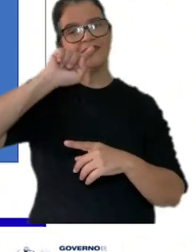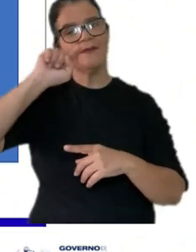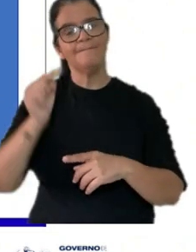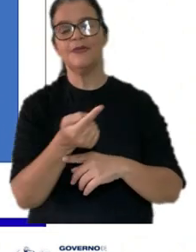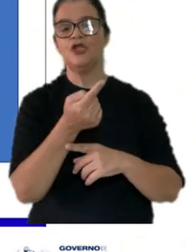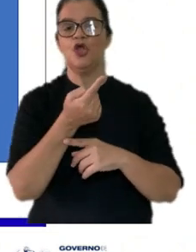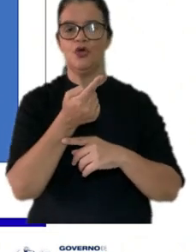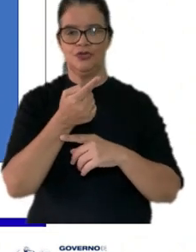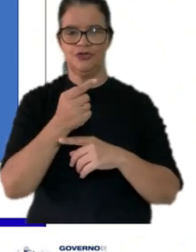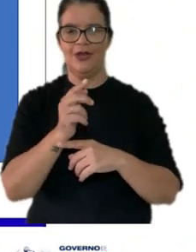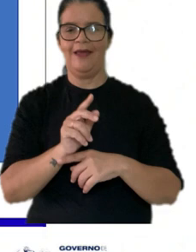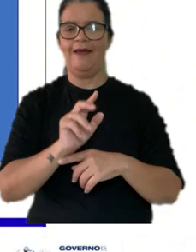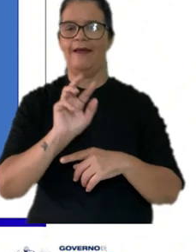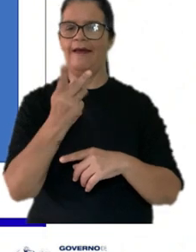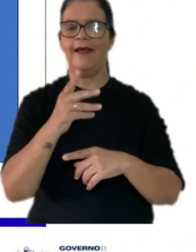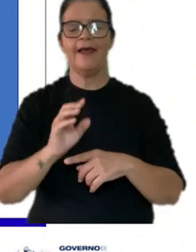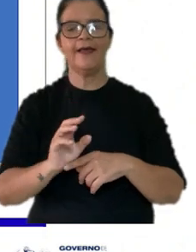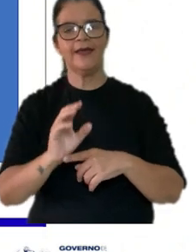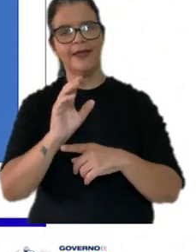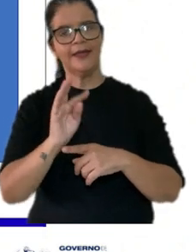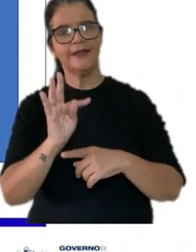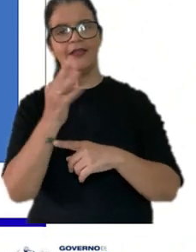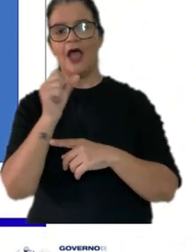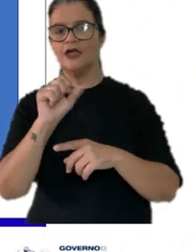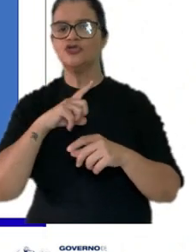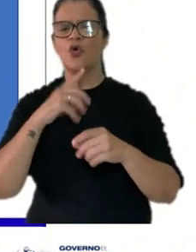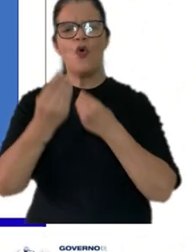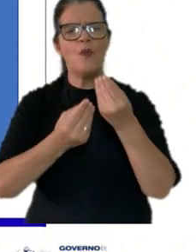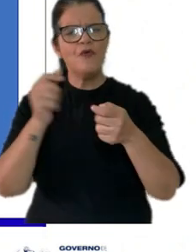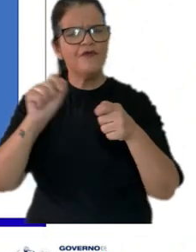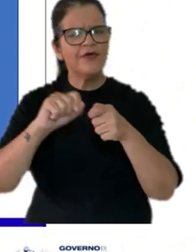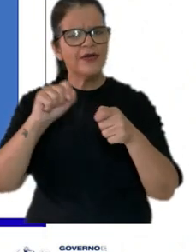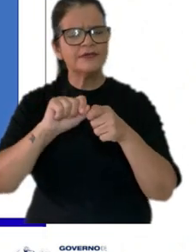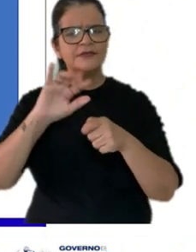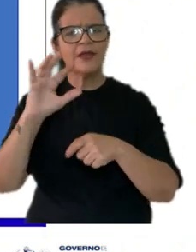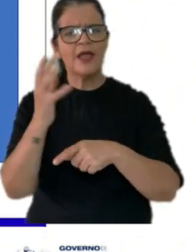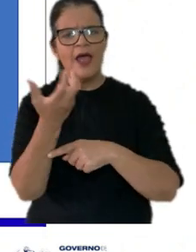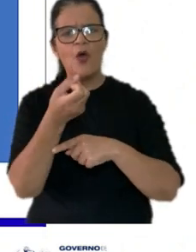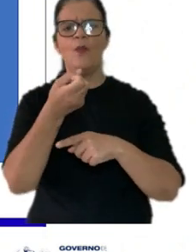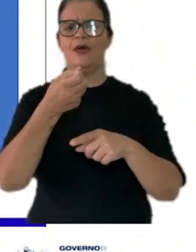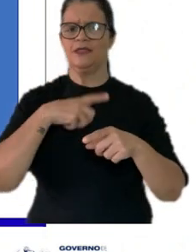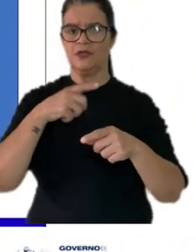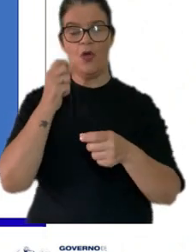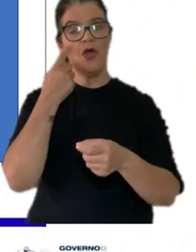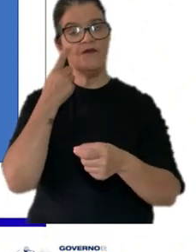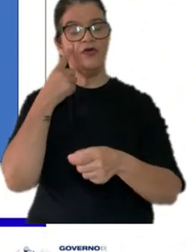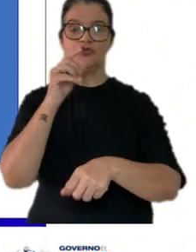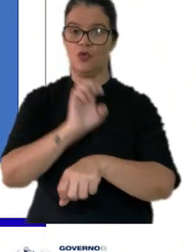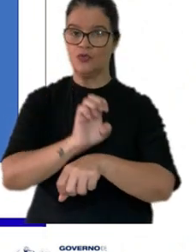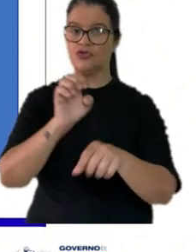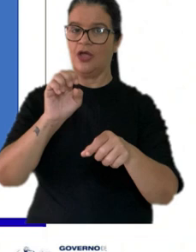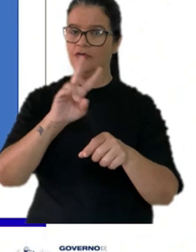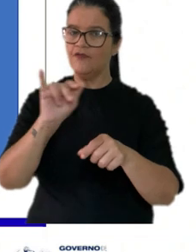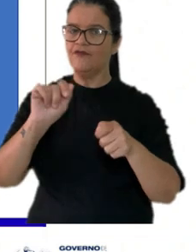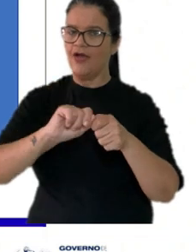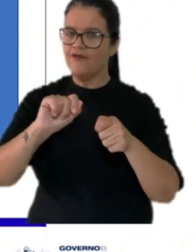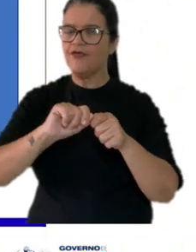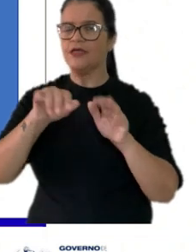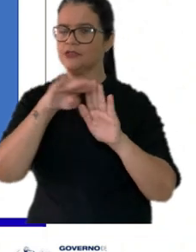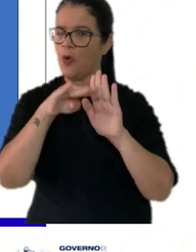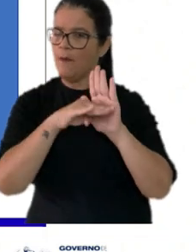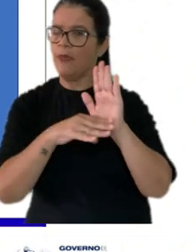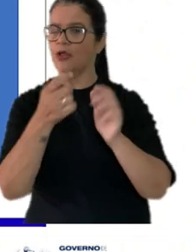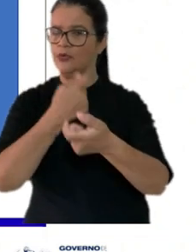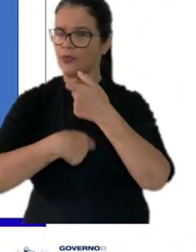como fazer essa recuperação eu parto da premissa que o estado vai fazer um plano de ação onde vai